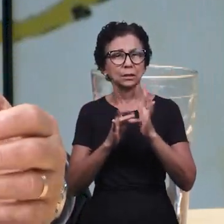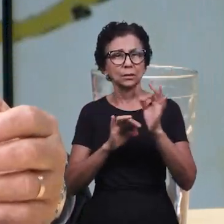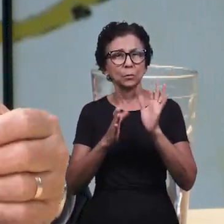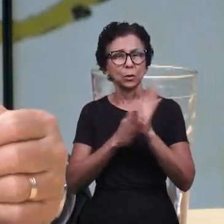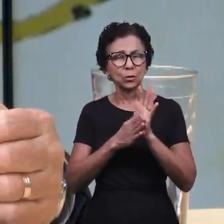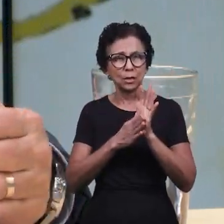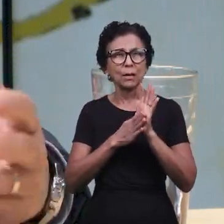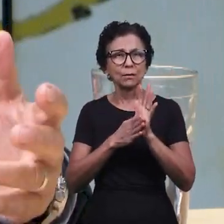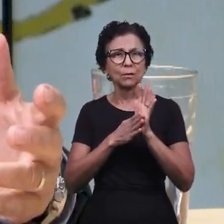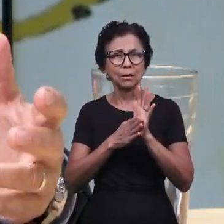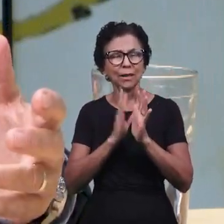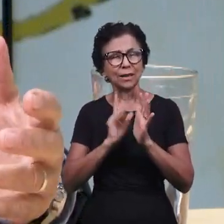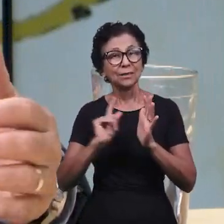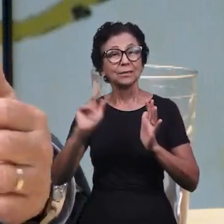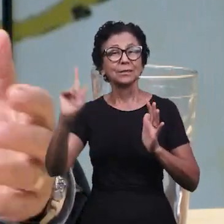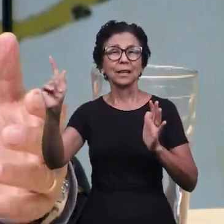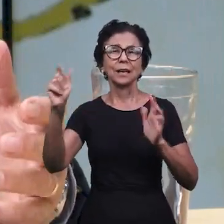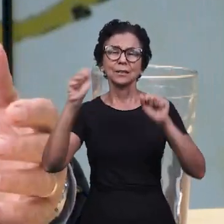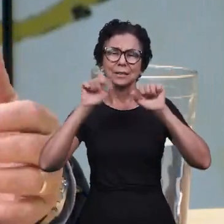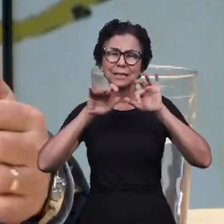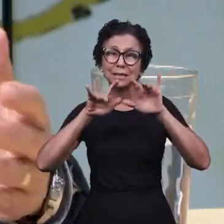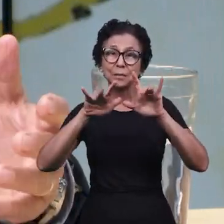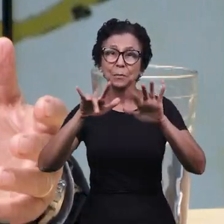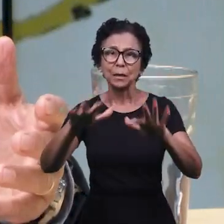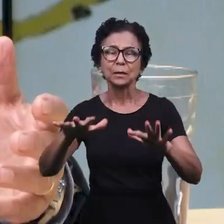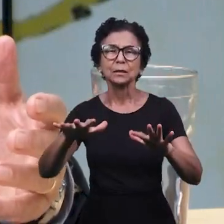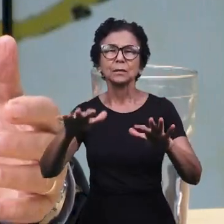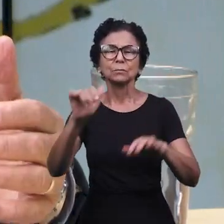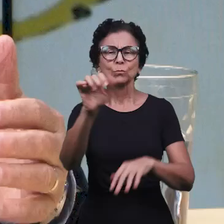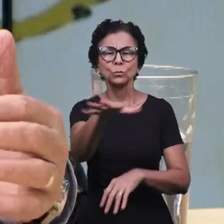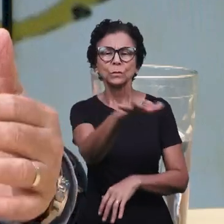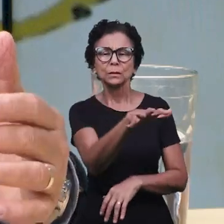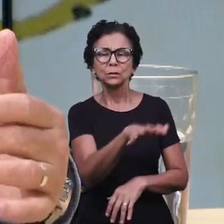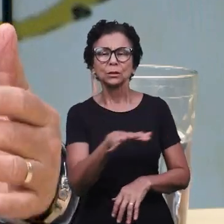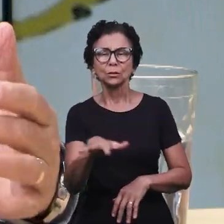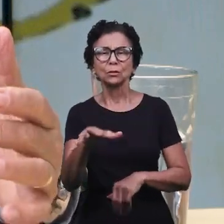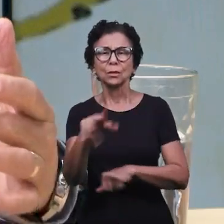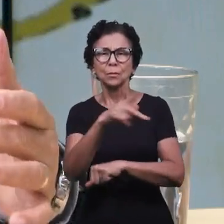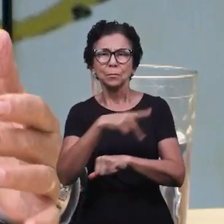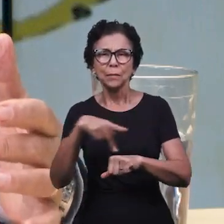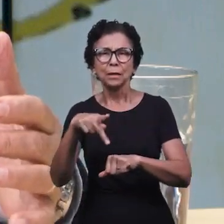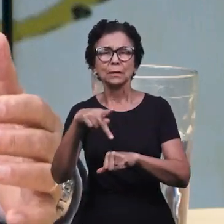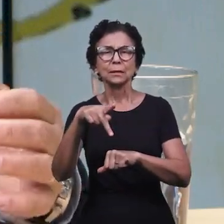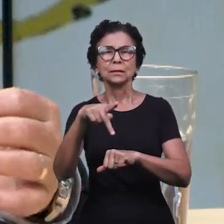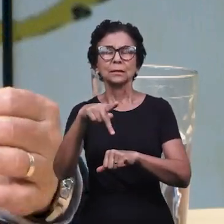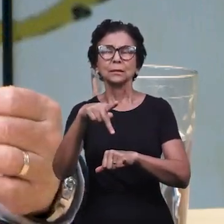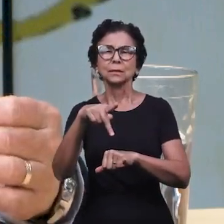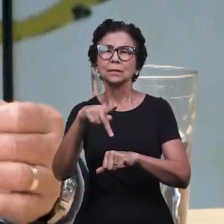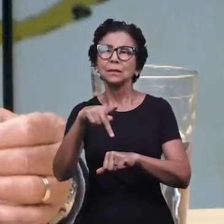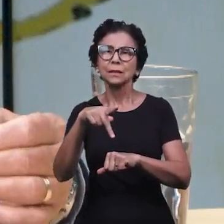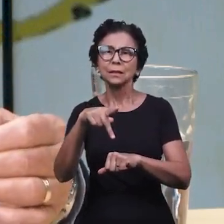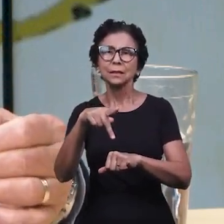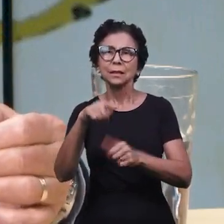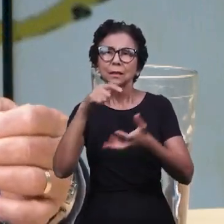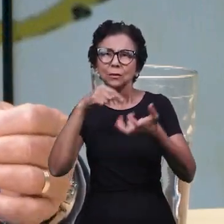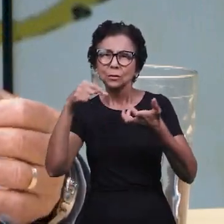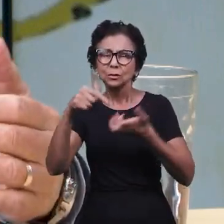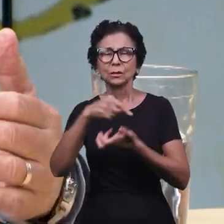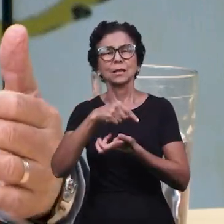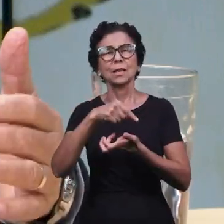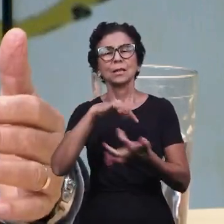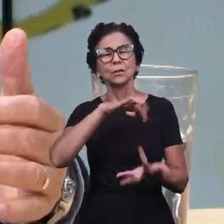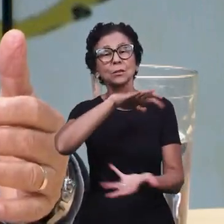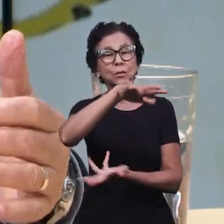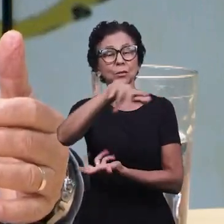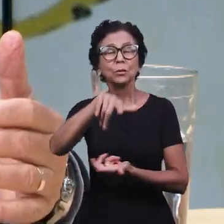está chegando em tantas regiões, em tantos países, em tantos lugares. E os irmãos puderam sentir ontem, ao mesmo instante,